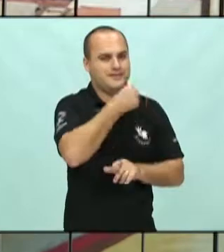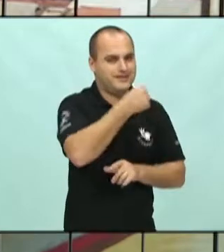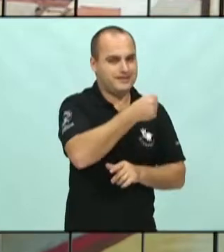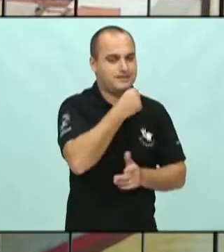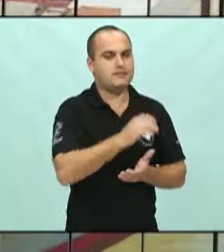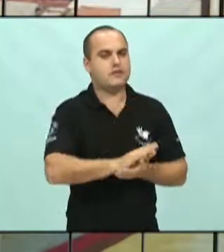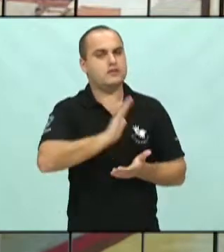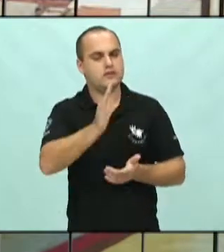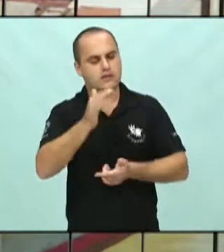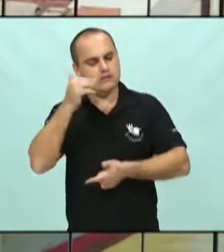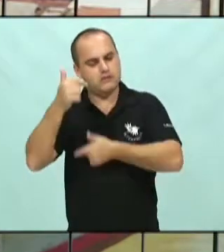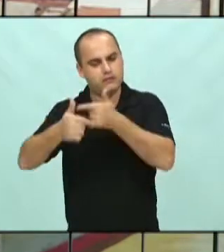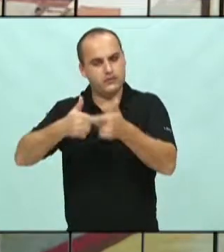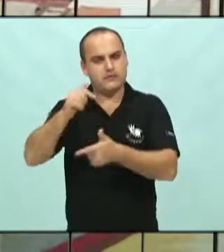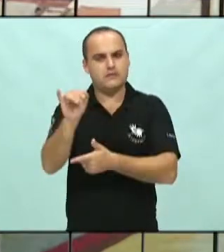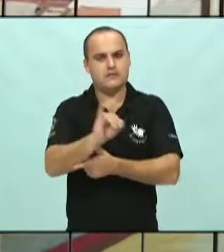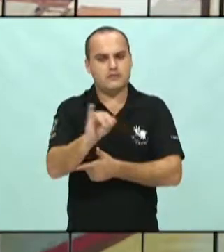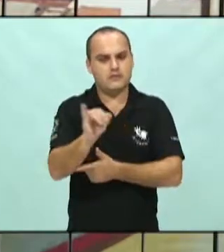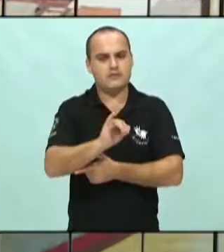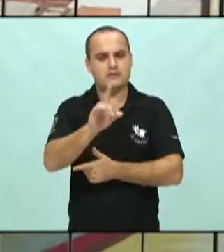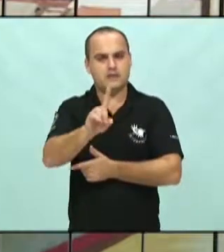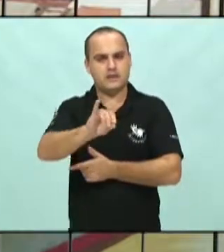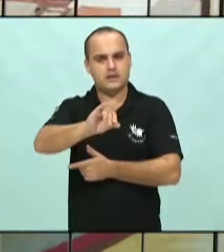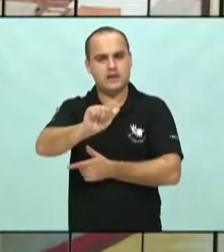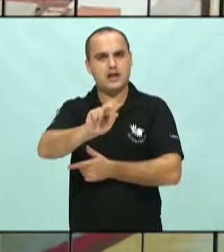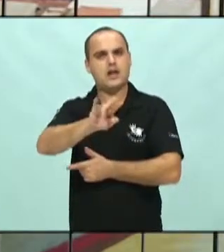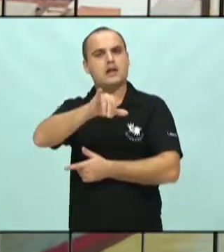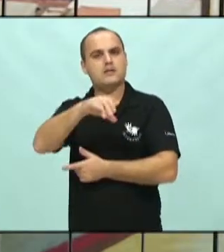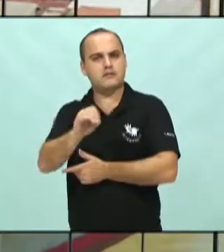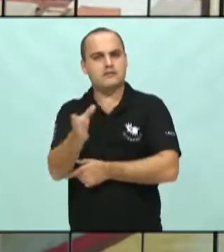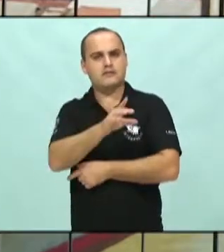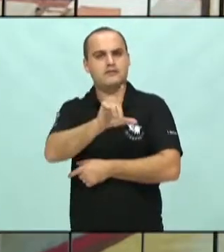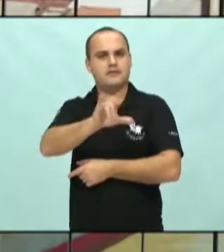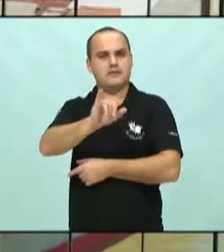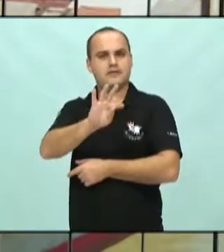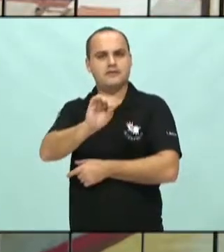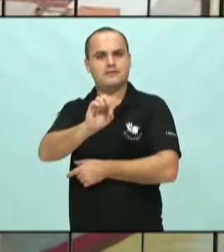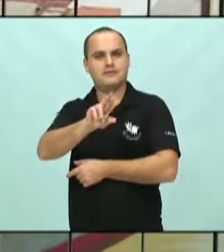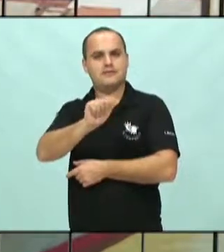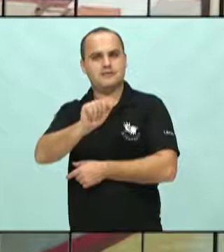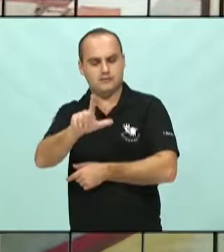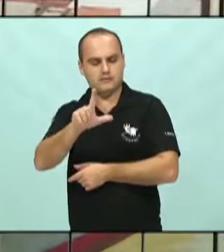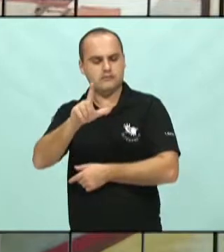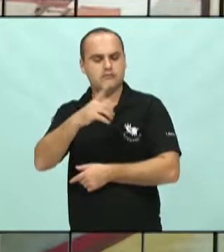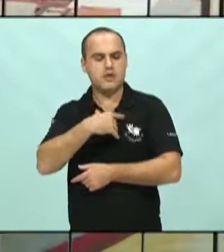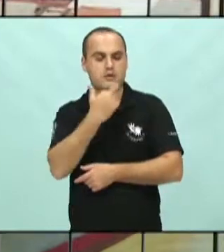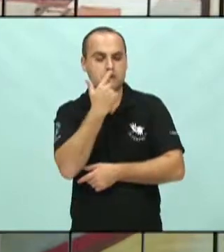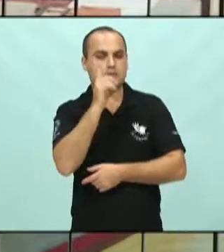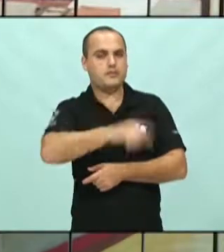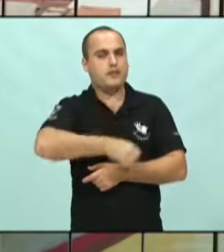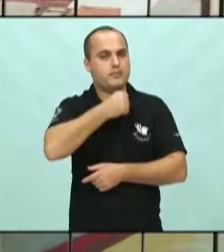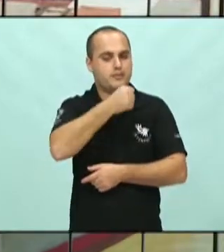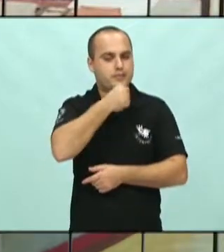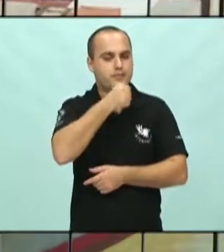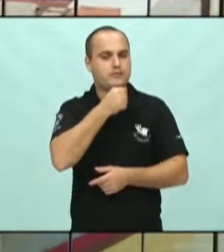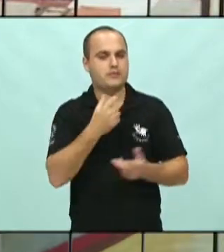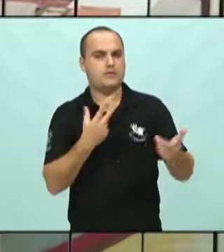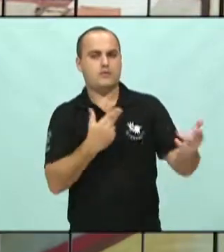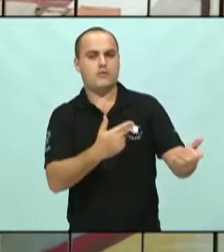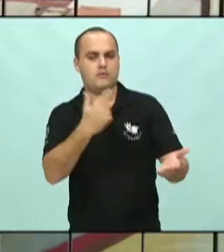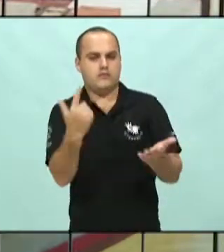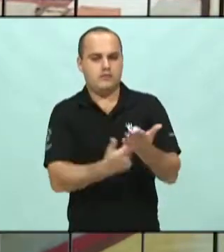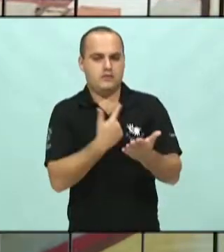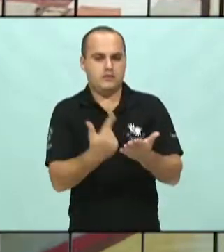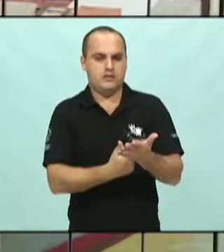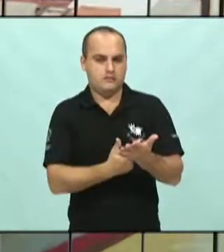por vários anos, principalmente no jornal Diário do Litoral, né? Então, o meu estilo de escrever é jornalístico mesmo, é o que eu adoto nos livros, tanto nesse como